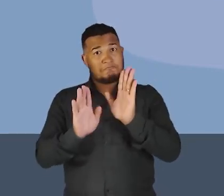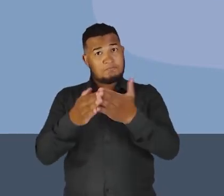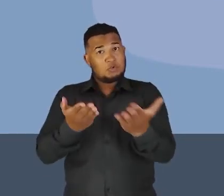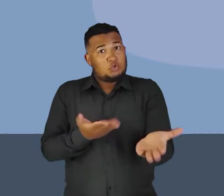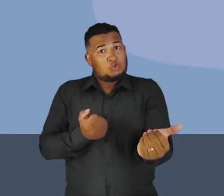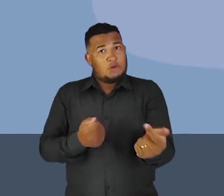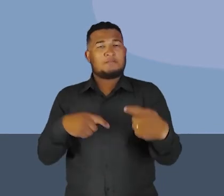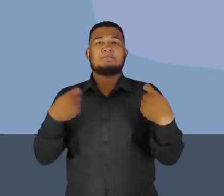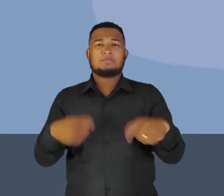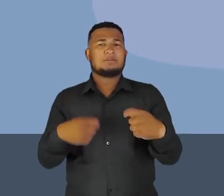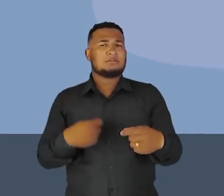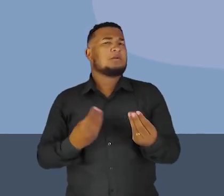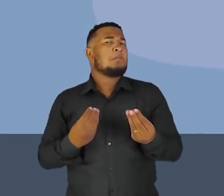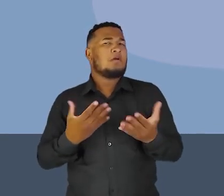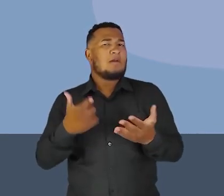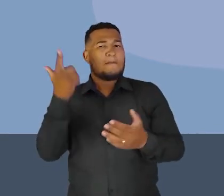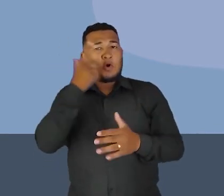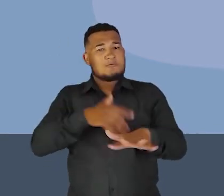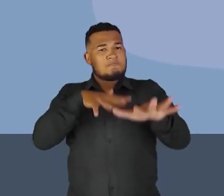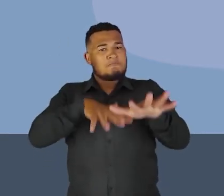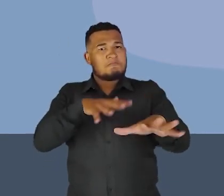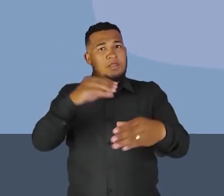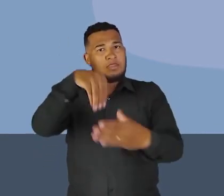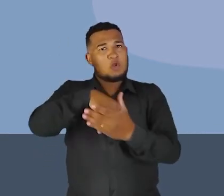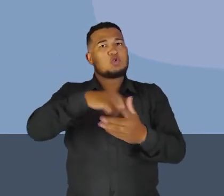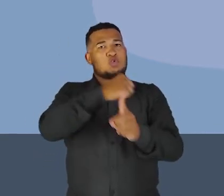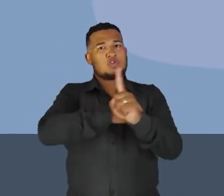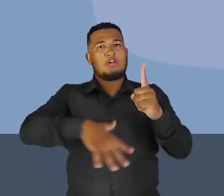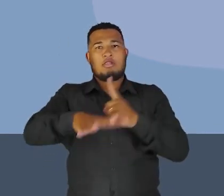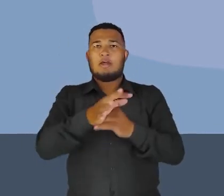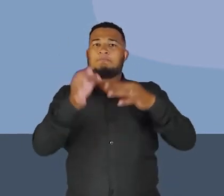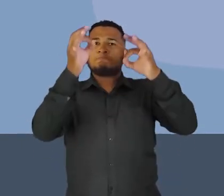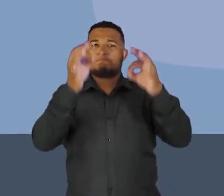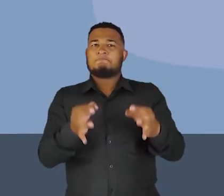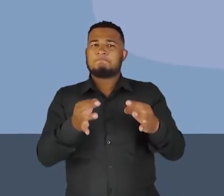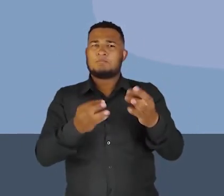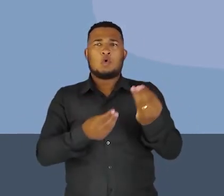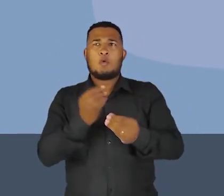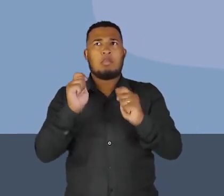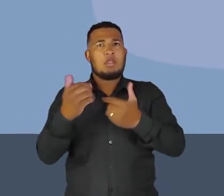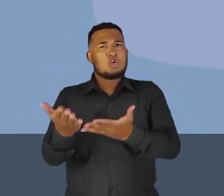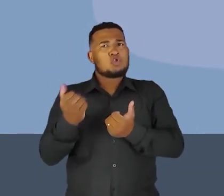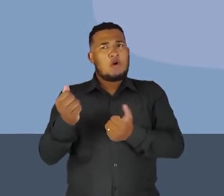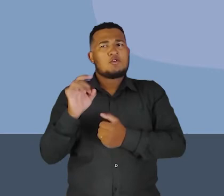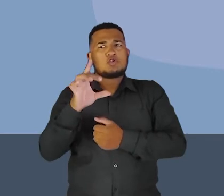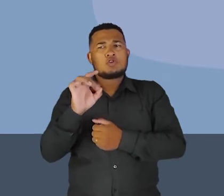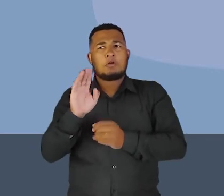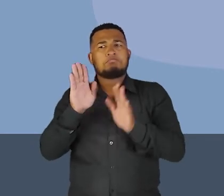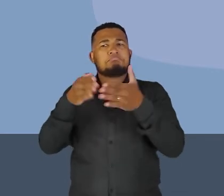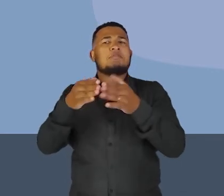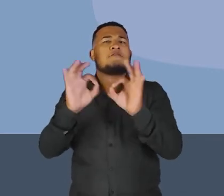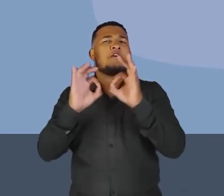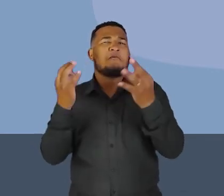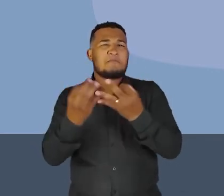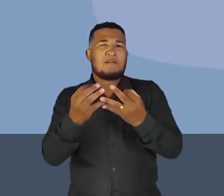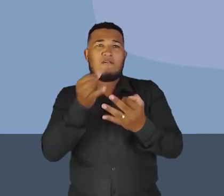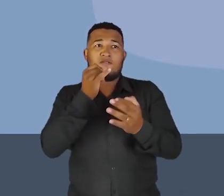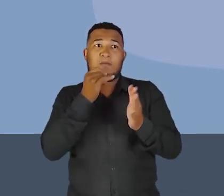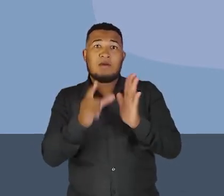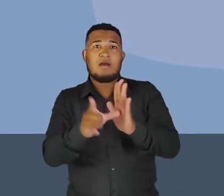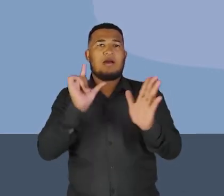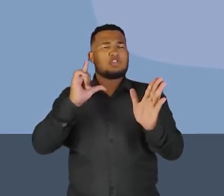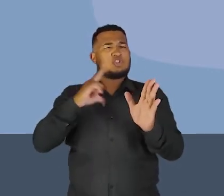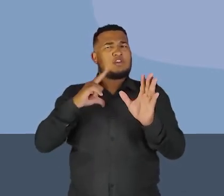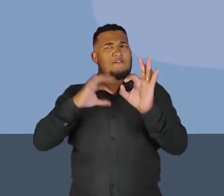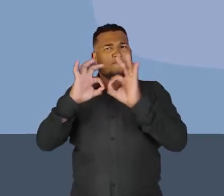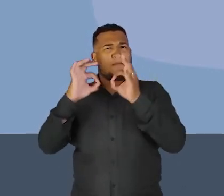que eles possam se movimentar na sociedade de forma digna. Como que os jovens eles são vistos pela família, né? A gente antes tinha uma família nucleada,